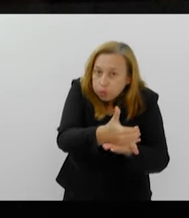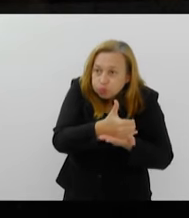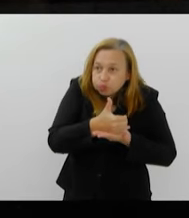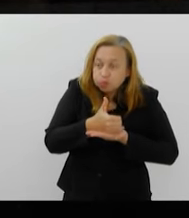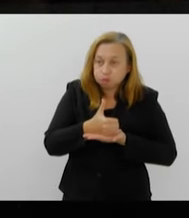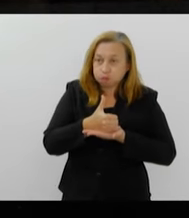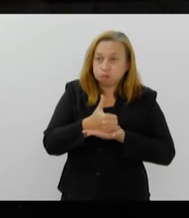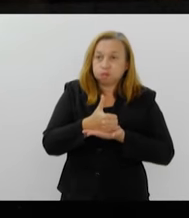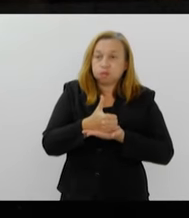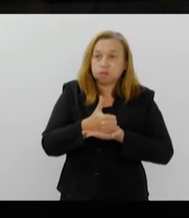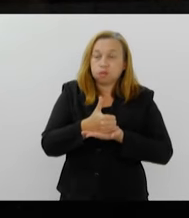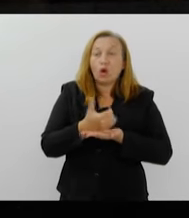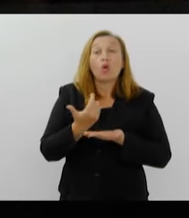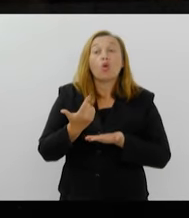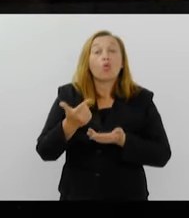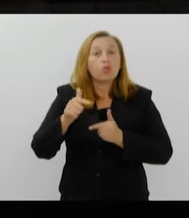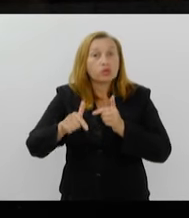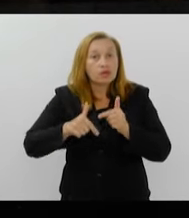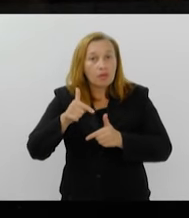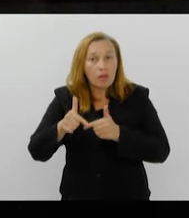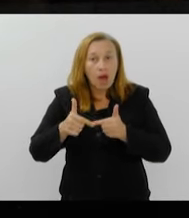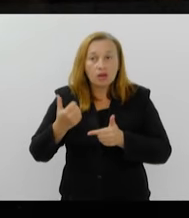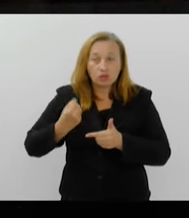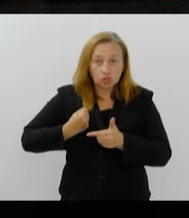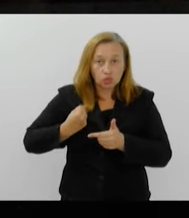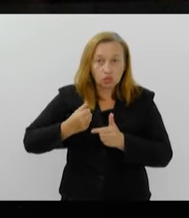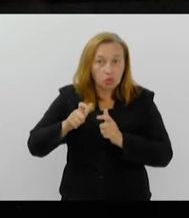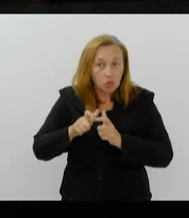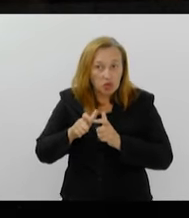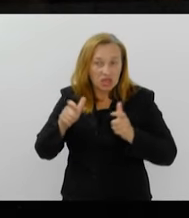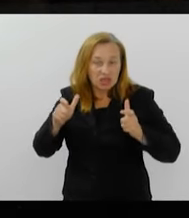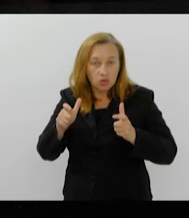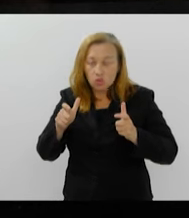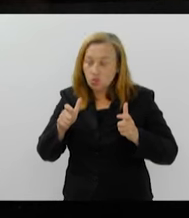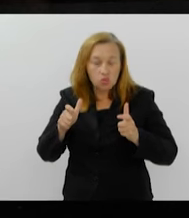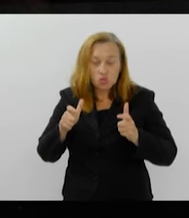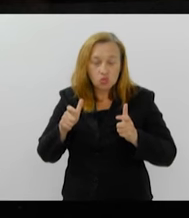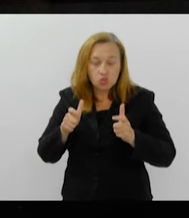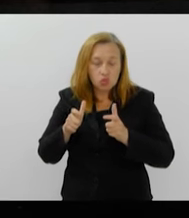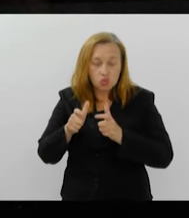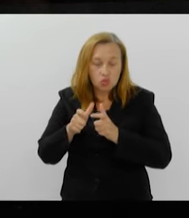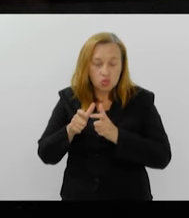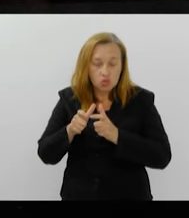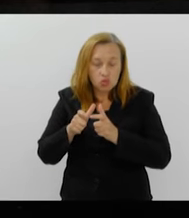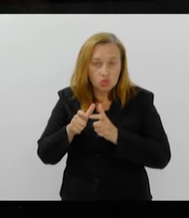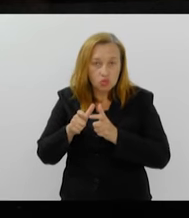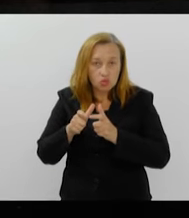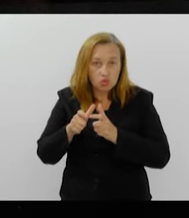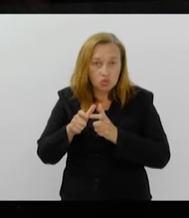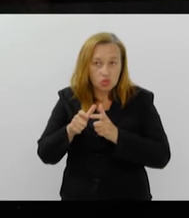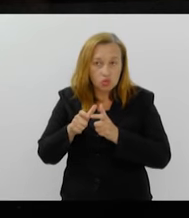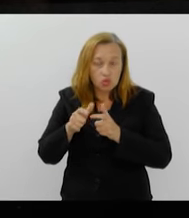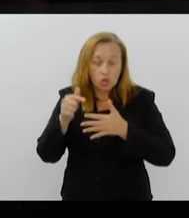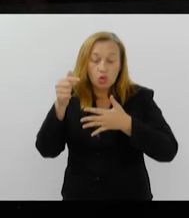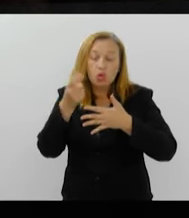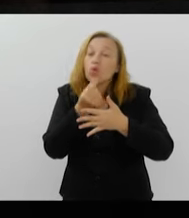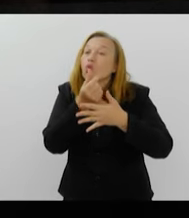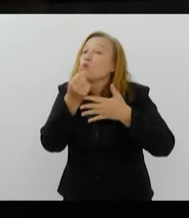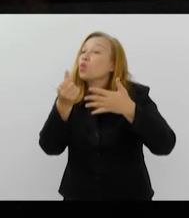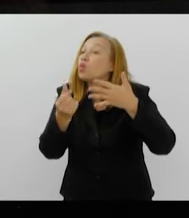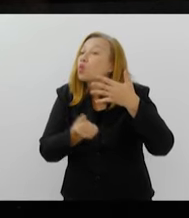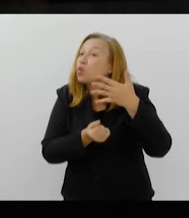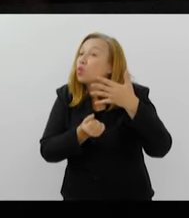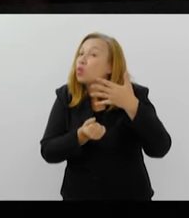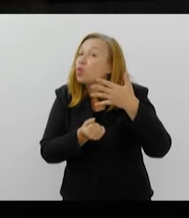de emprego gerado aumentou? Não. Que benefício se deu com esses